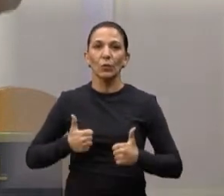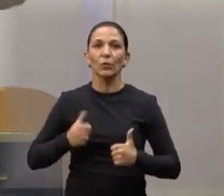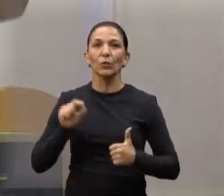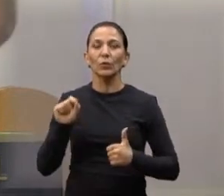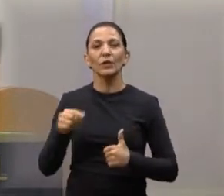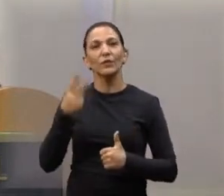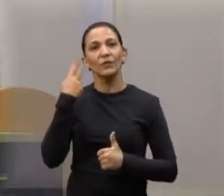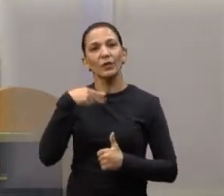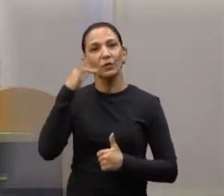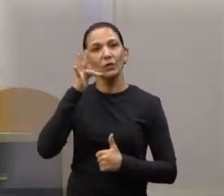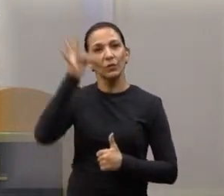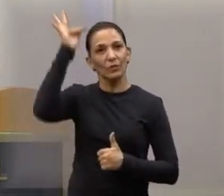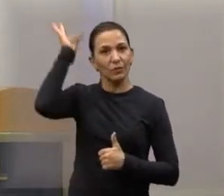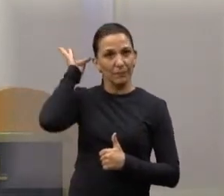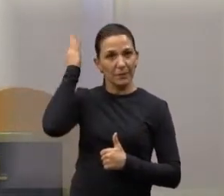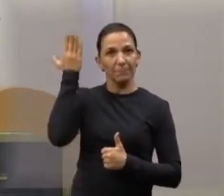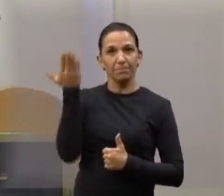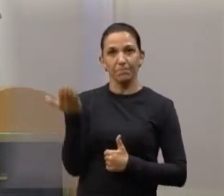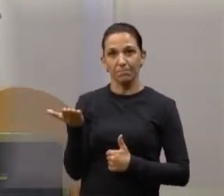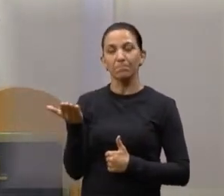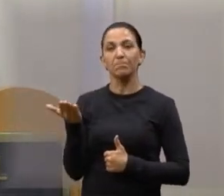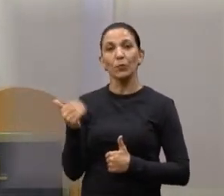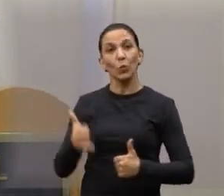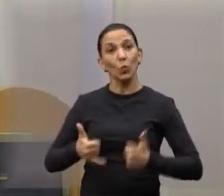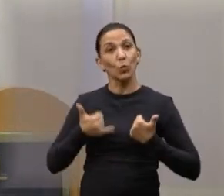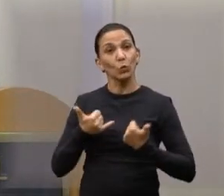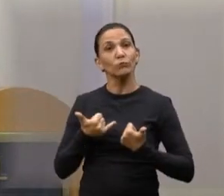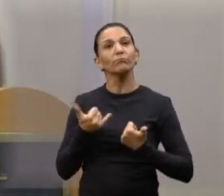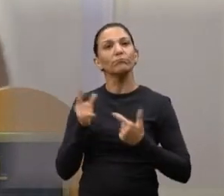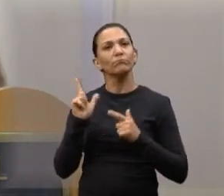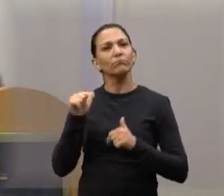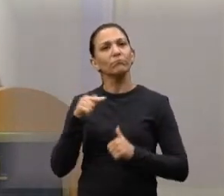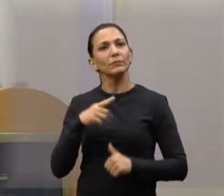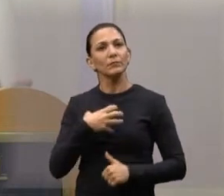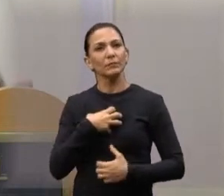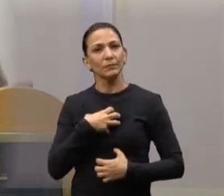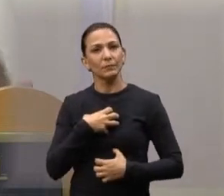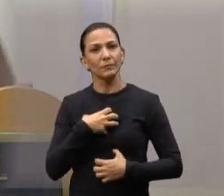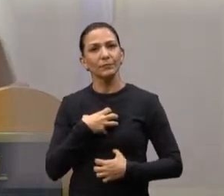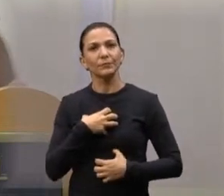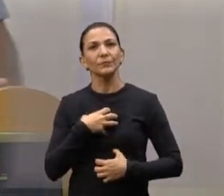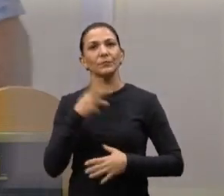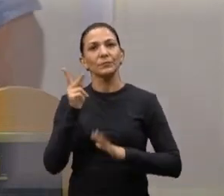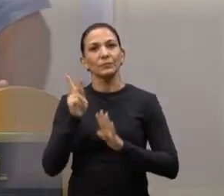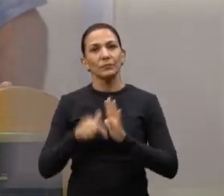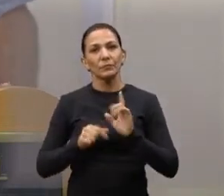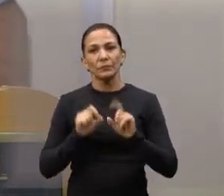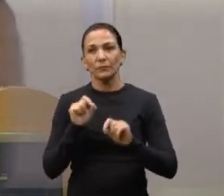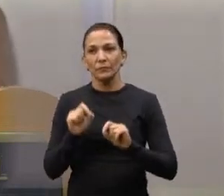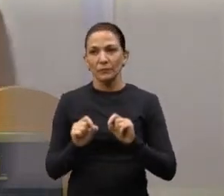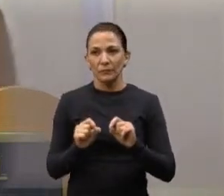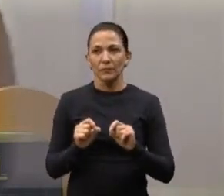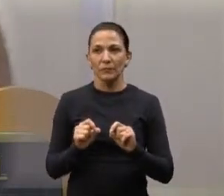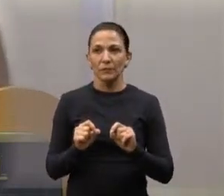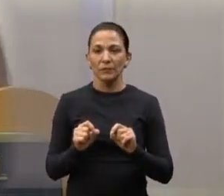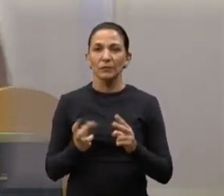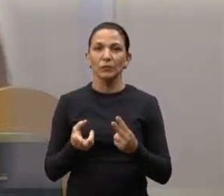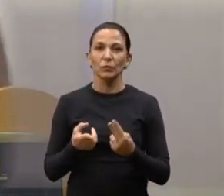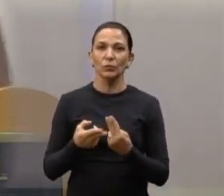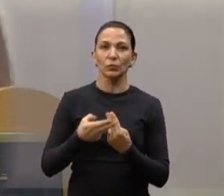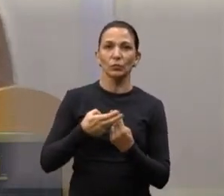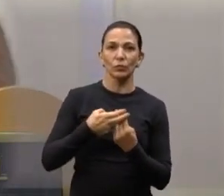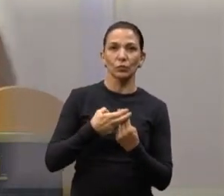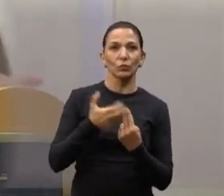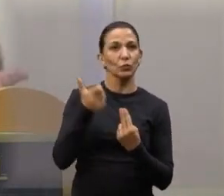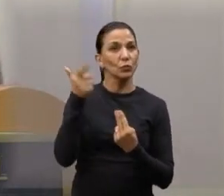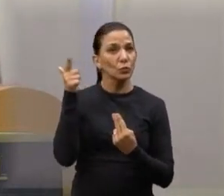falar, pela vereadora Fabi Virgílio. E o projeto realmente era esse, era levar até o SUS